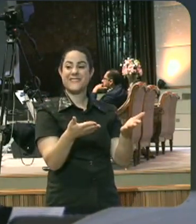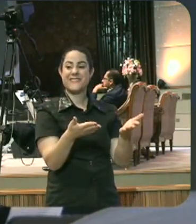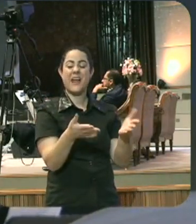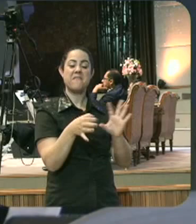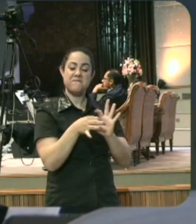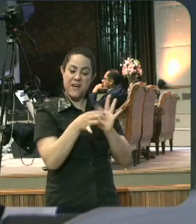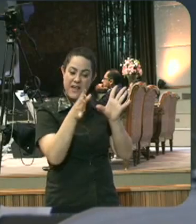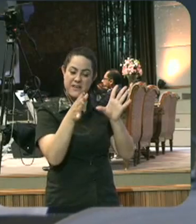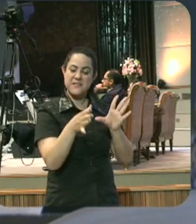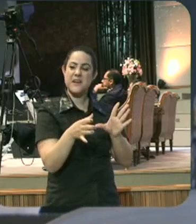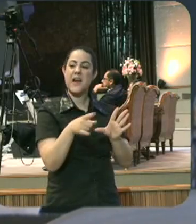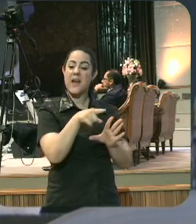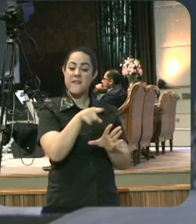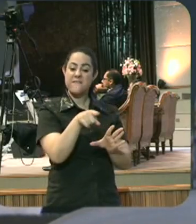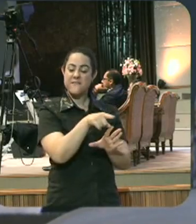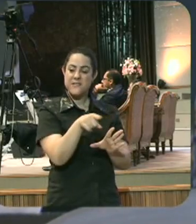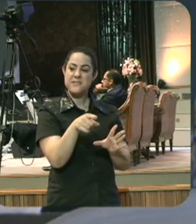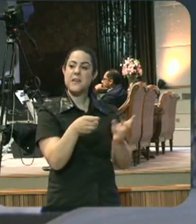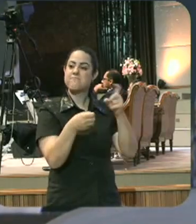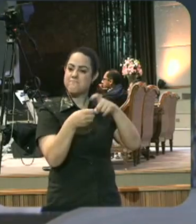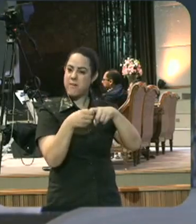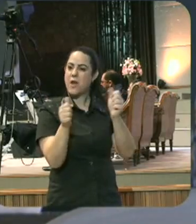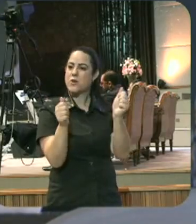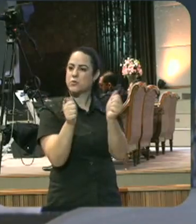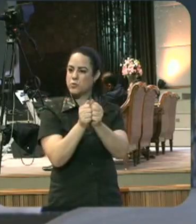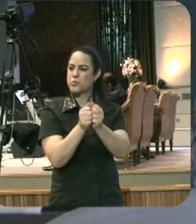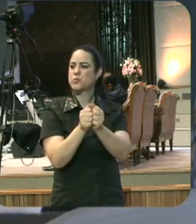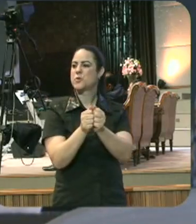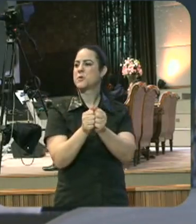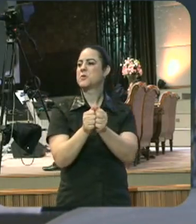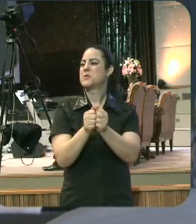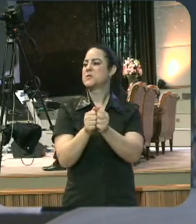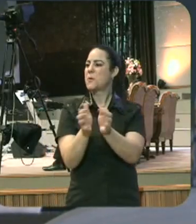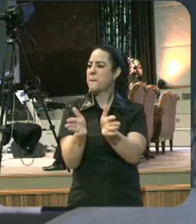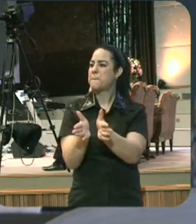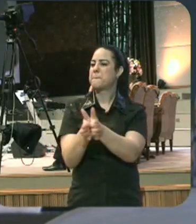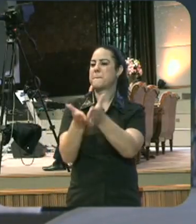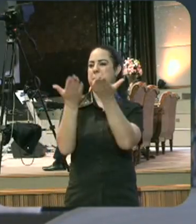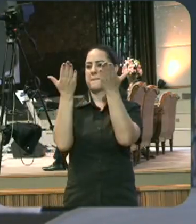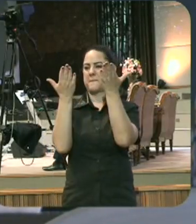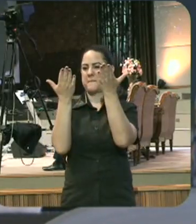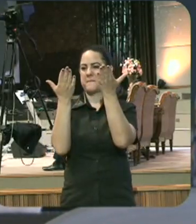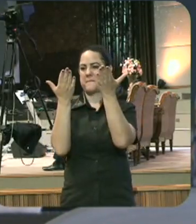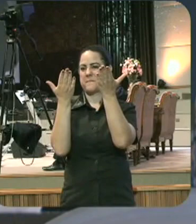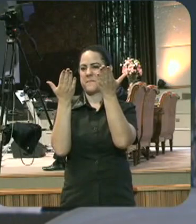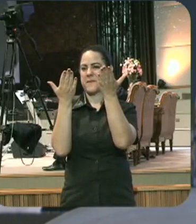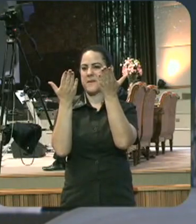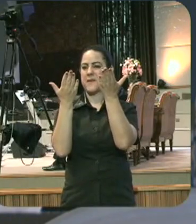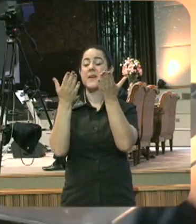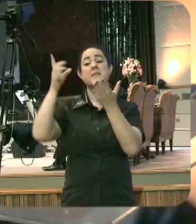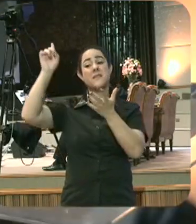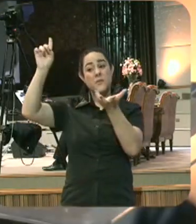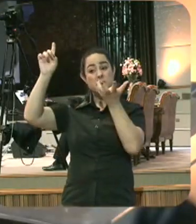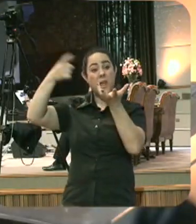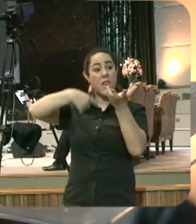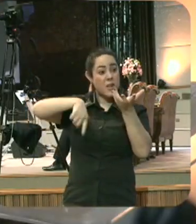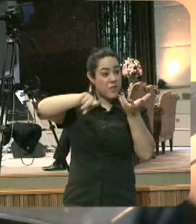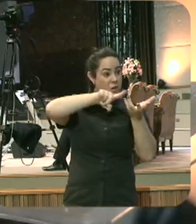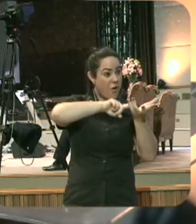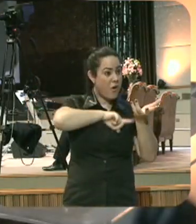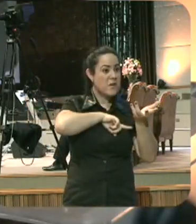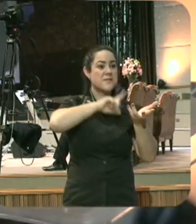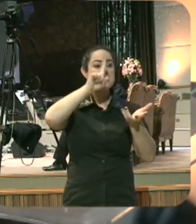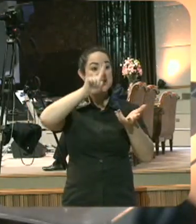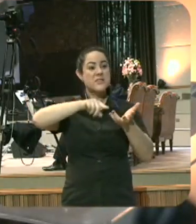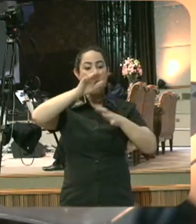deixar você a ser parte integrante dos milagres, porque Ele quer que nós sejamos a